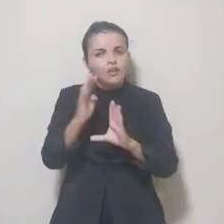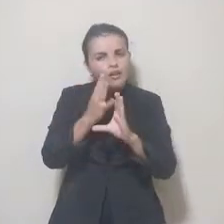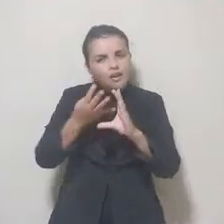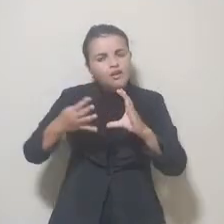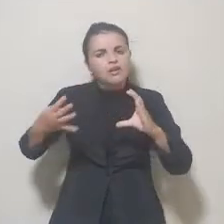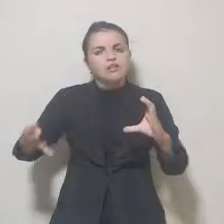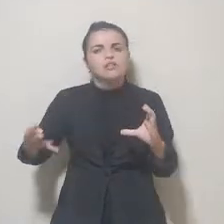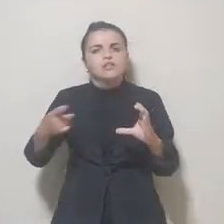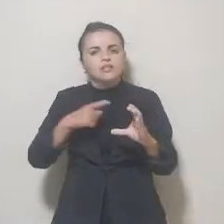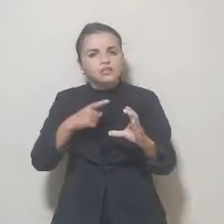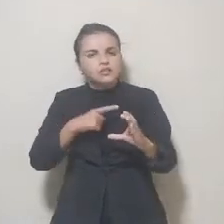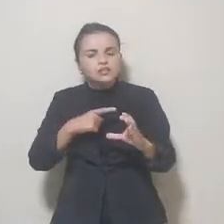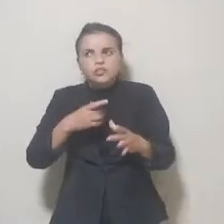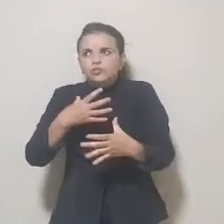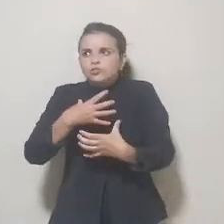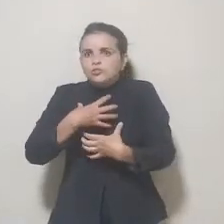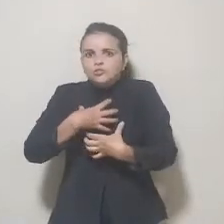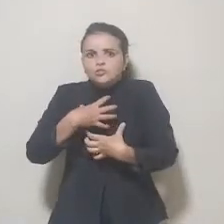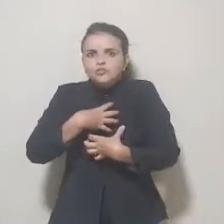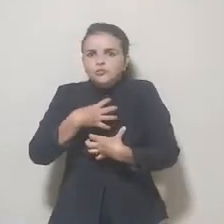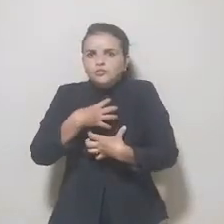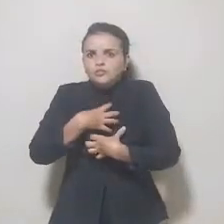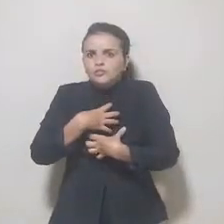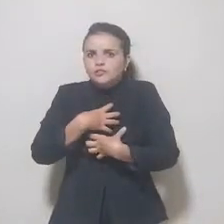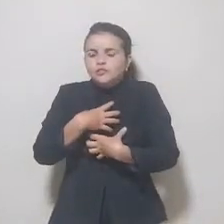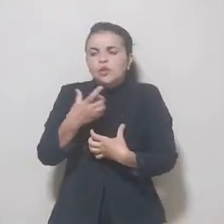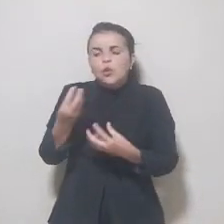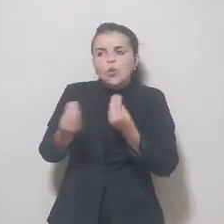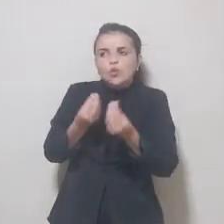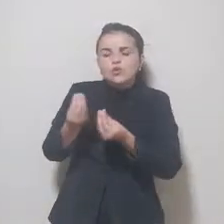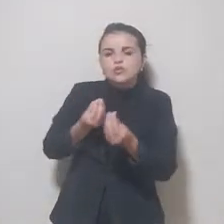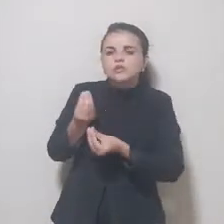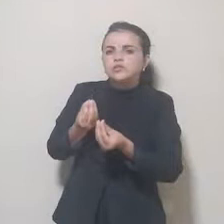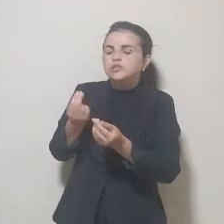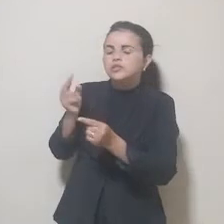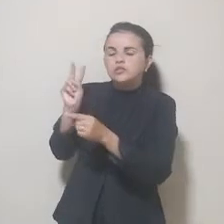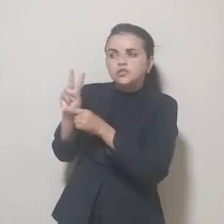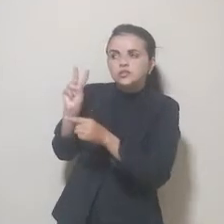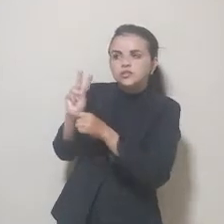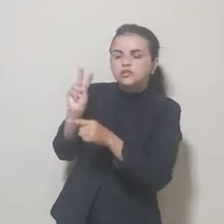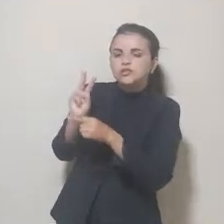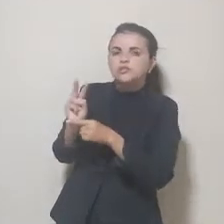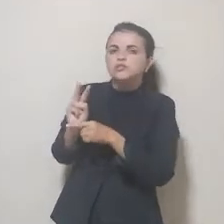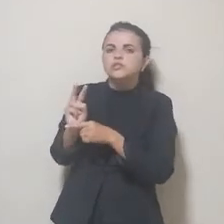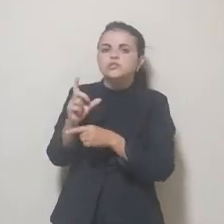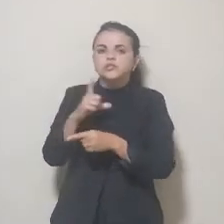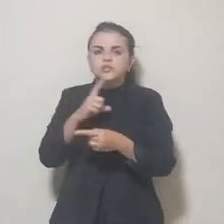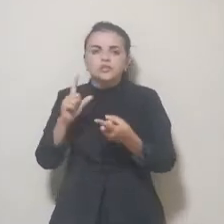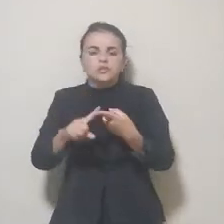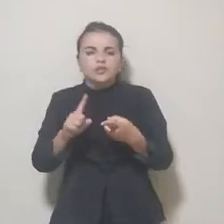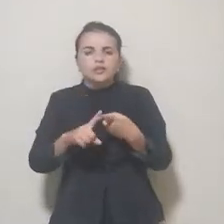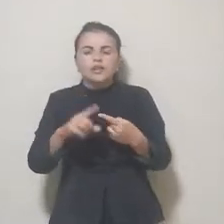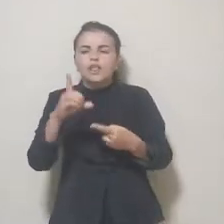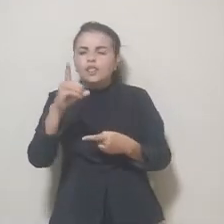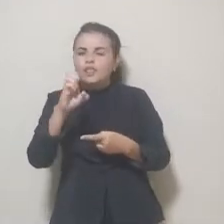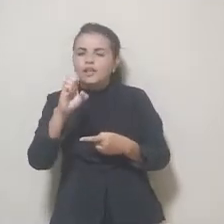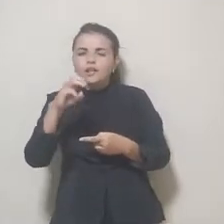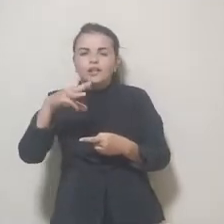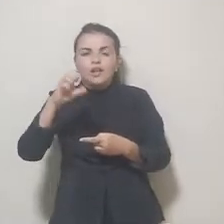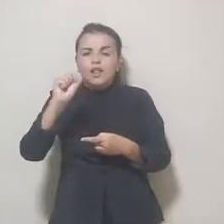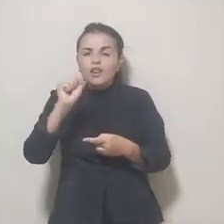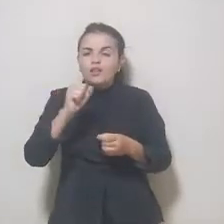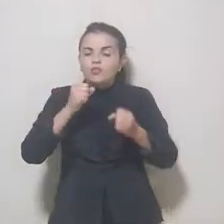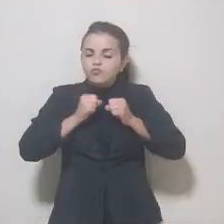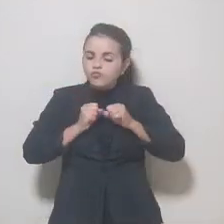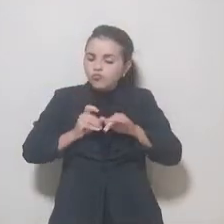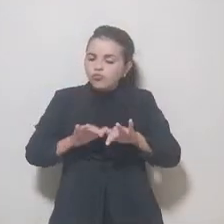de colocar a gente em um modo de defesa. Já a noradrenalina é como se essas duas substâncias fossem liberadas ao